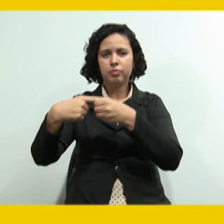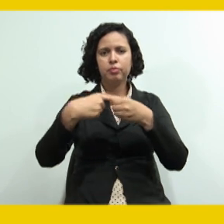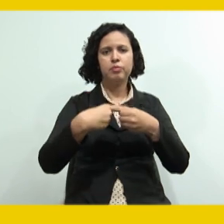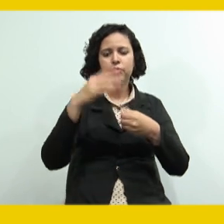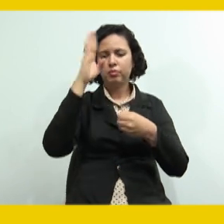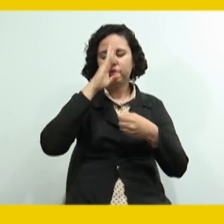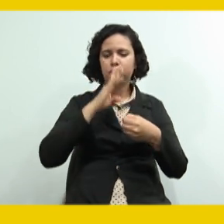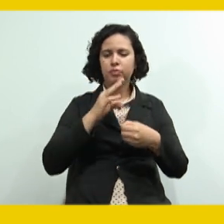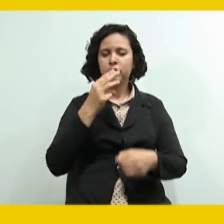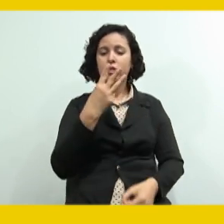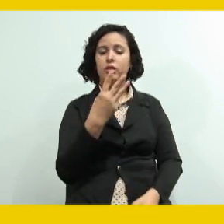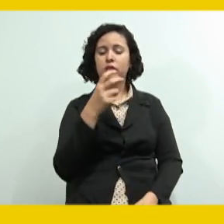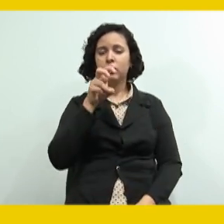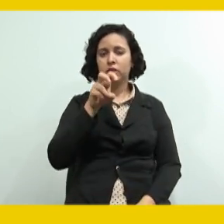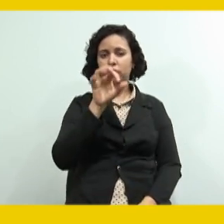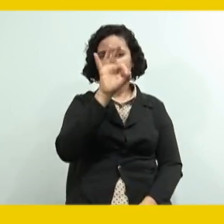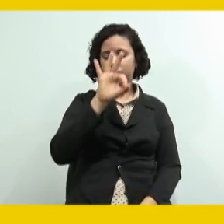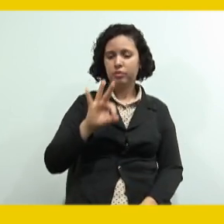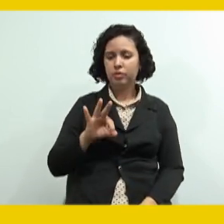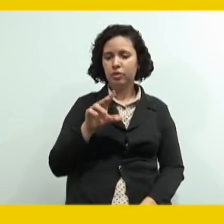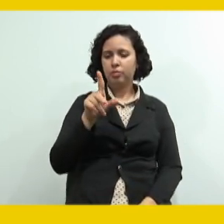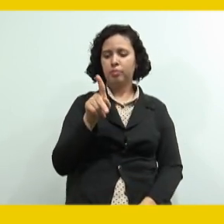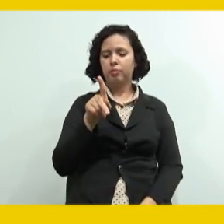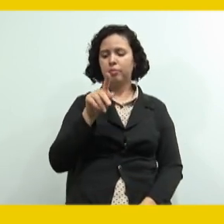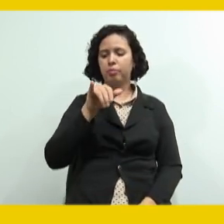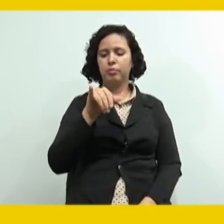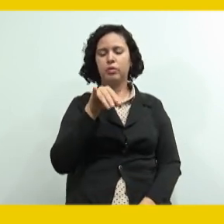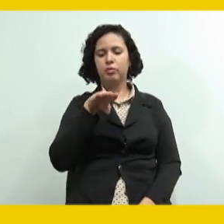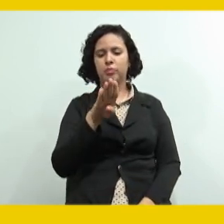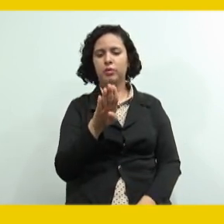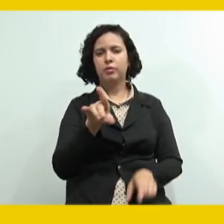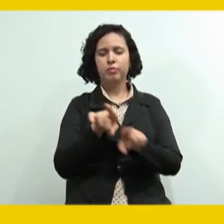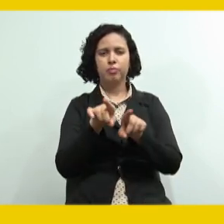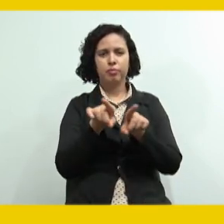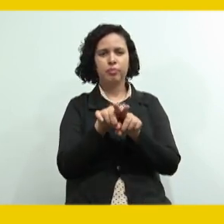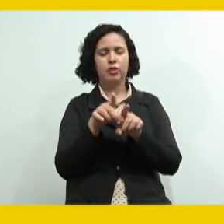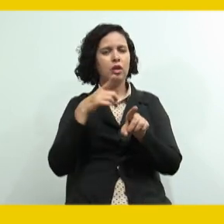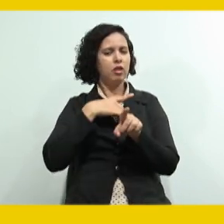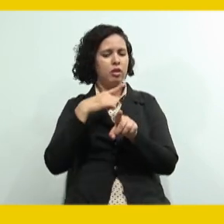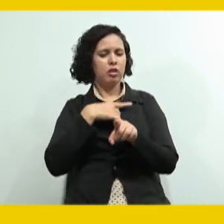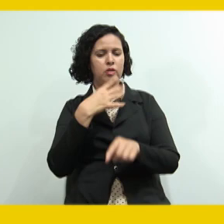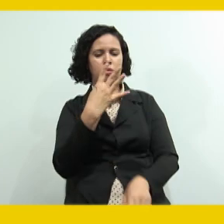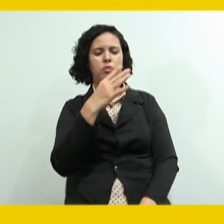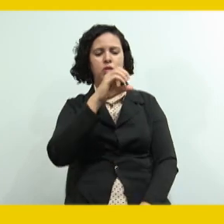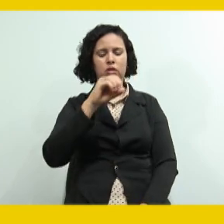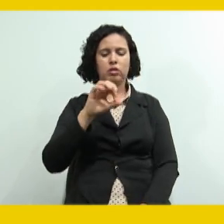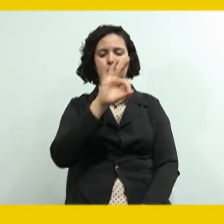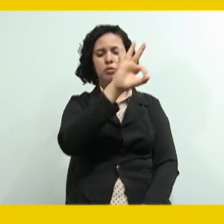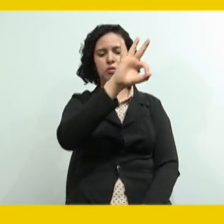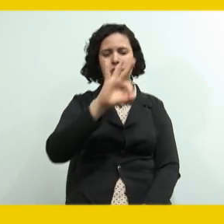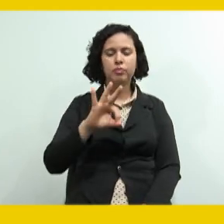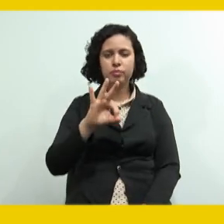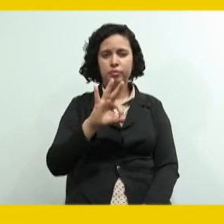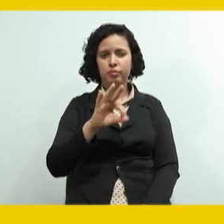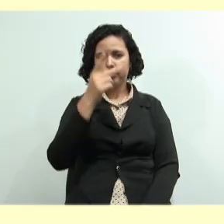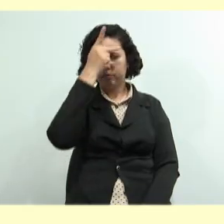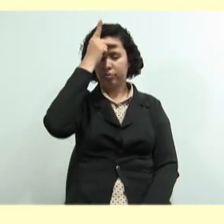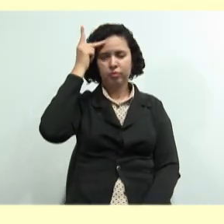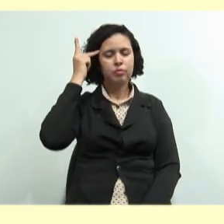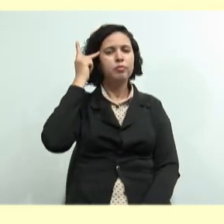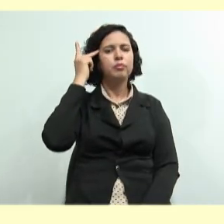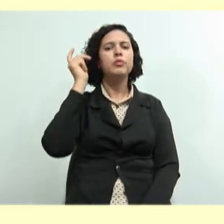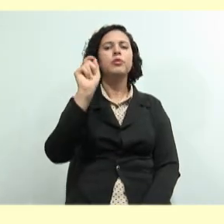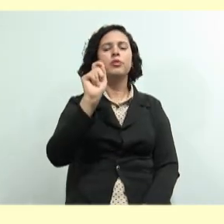por 35% do Produto Interno Bruto Nacional e absorve 40% da população economicamente ativa do país.